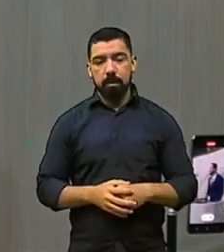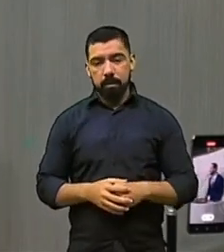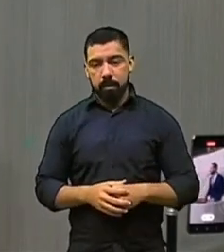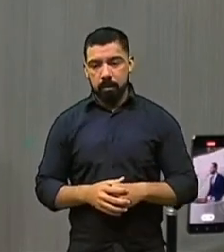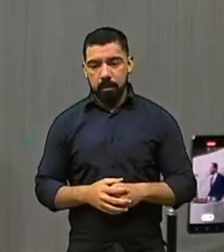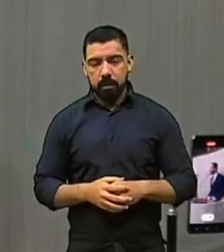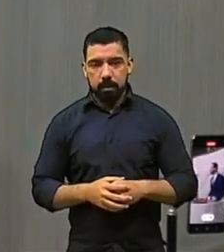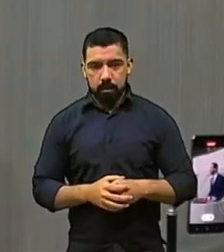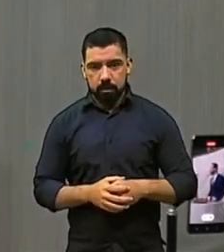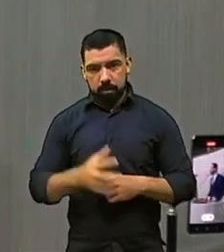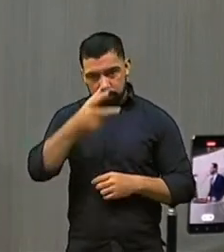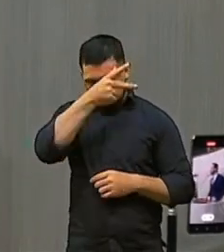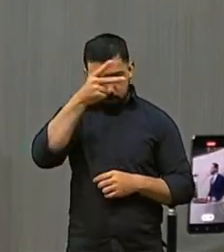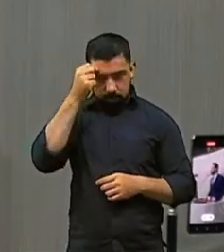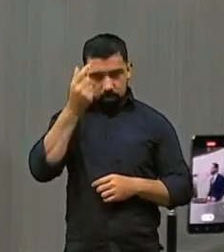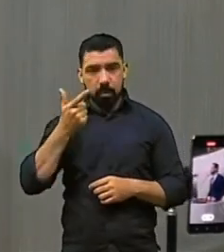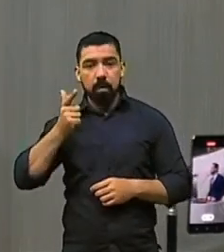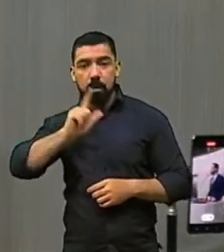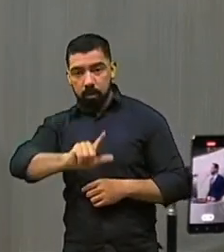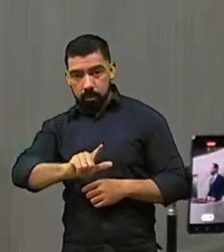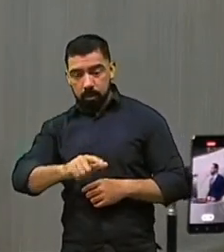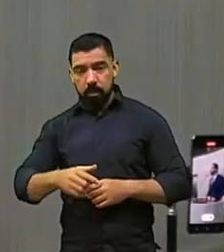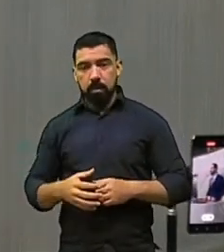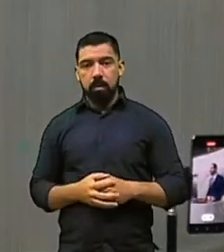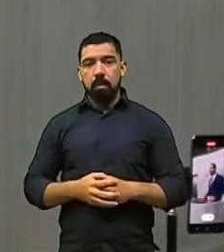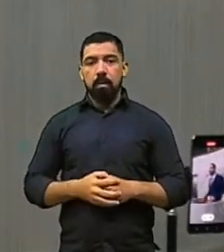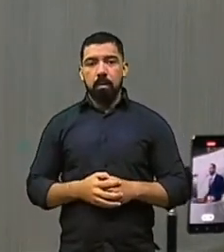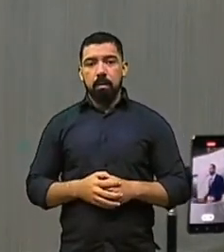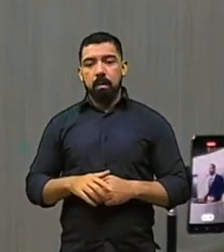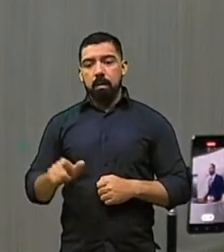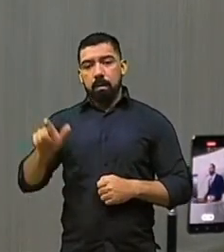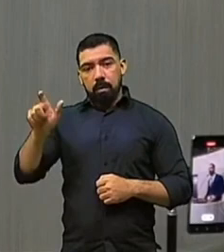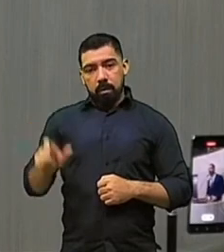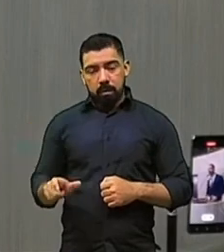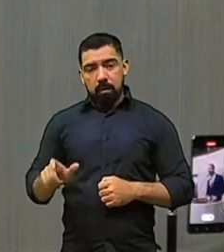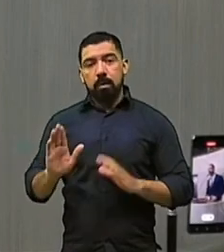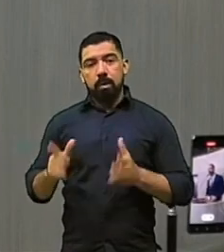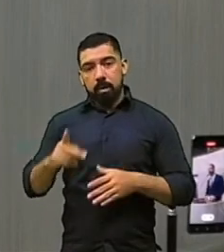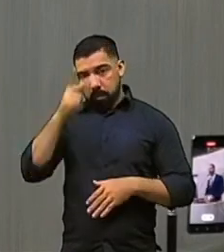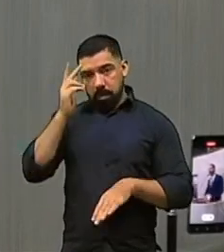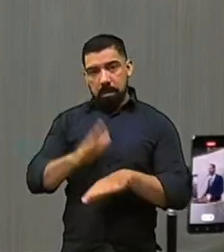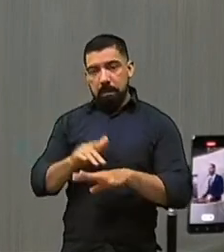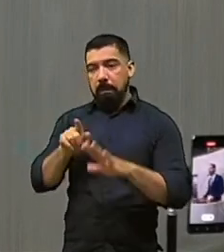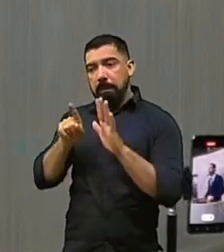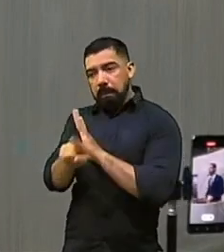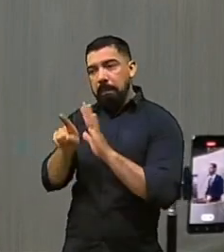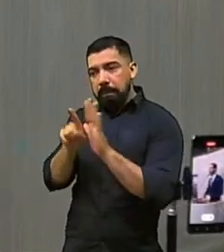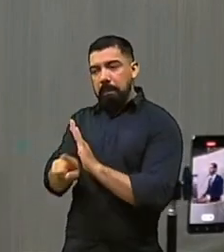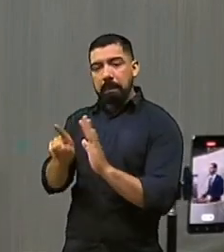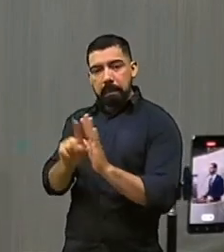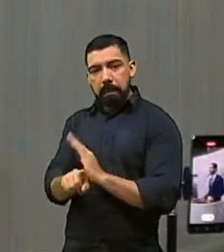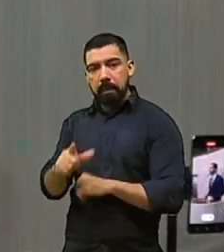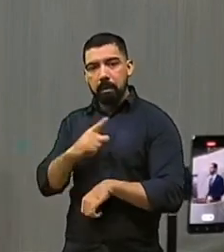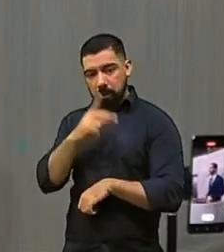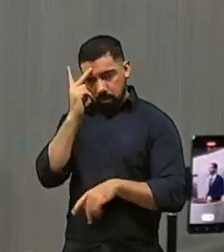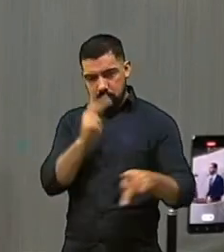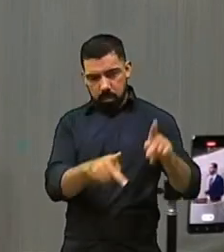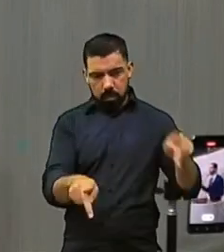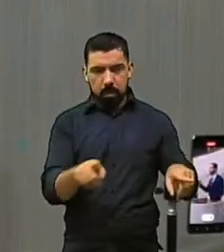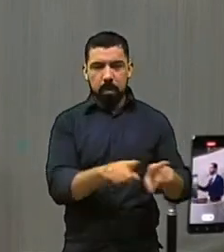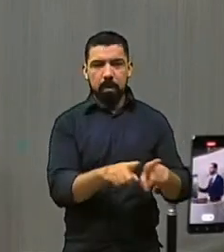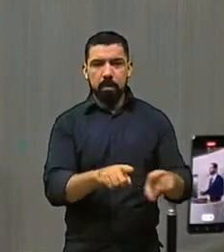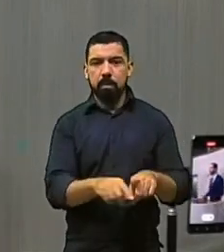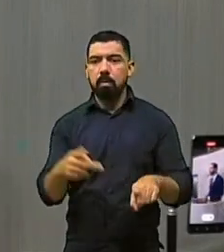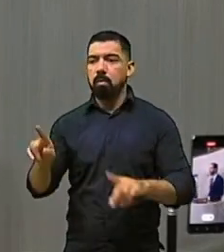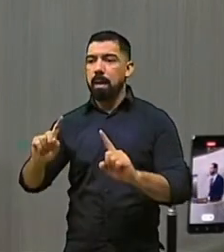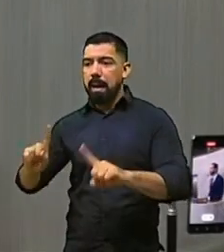O prefeito, quando se elege, ele tanto já é cobrado pelos seus pares, cobrado pela população sobre a